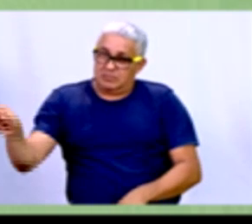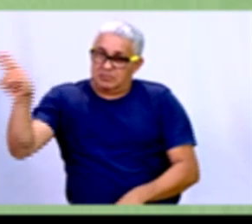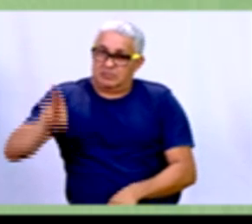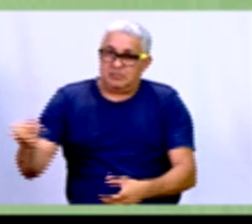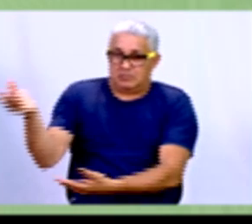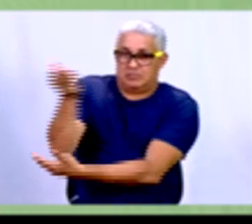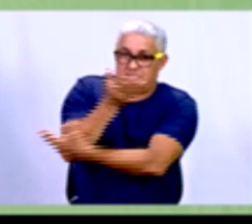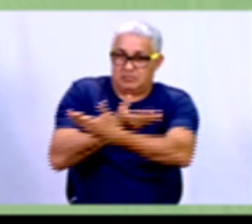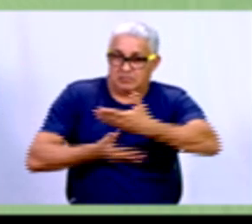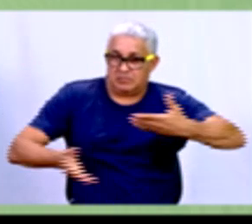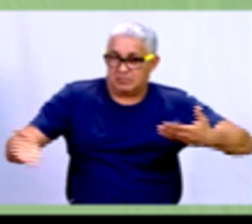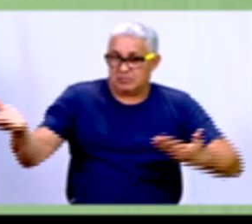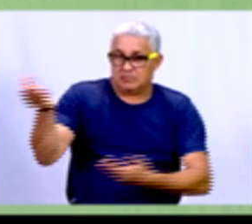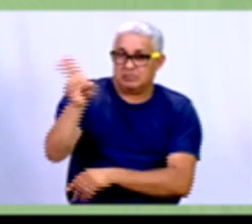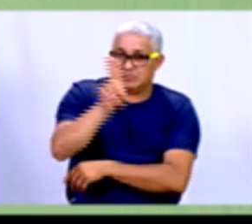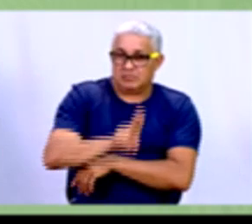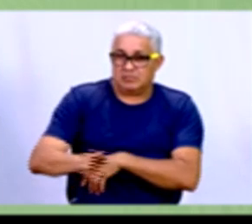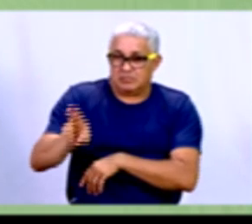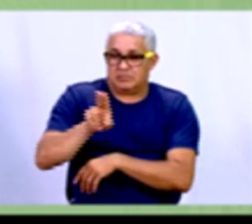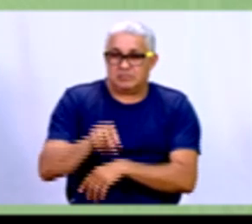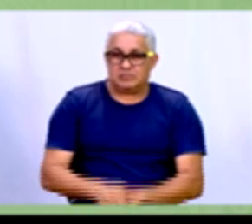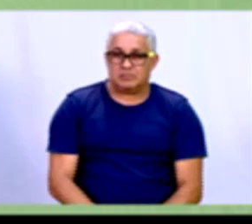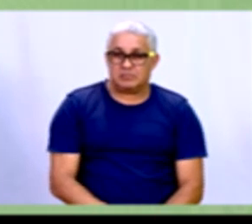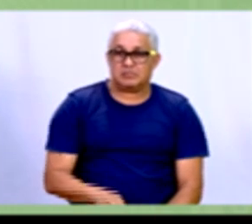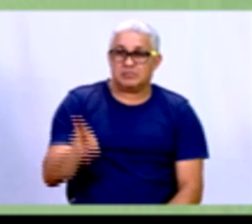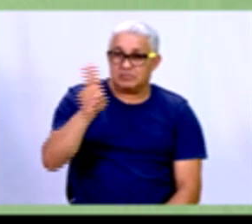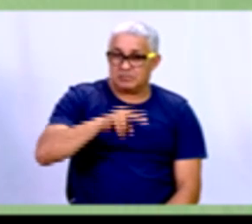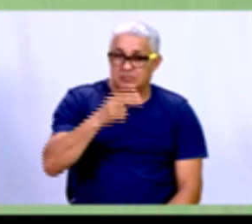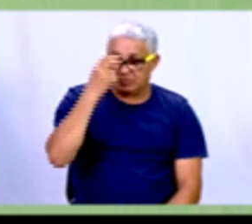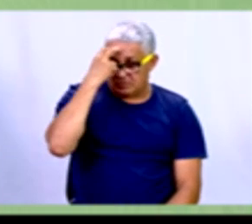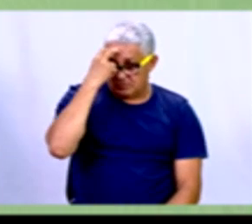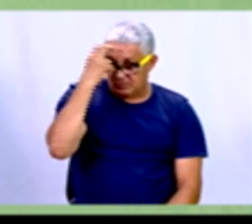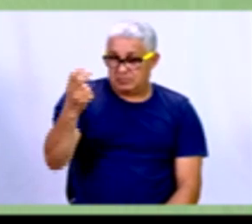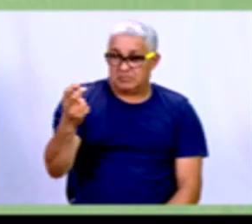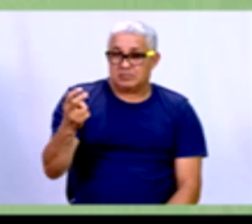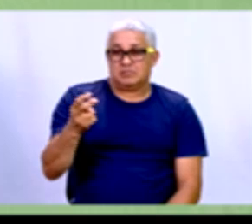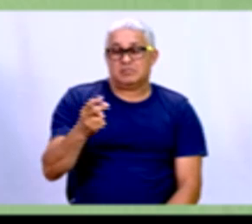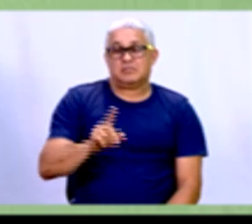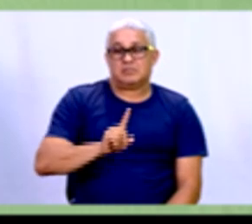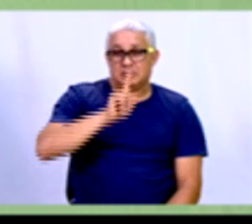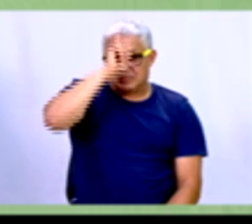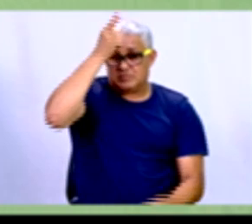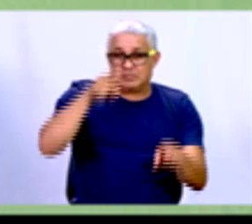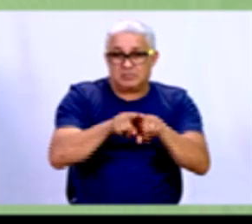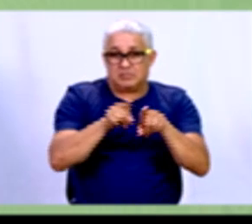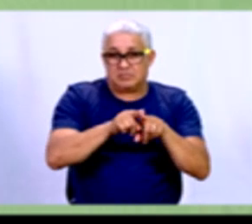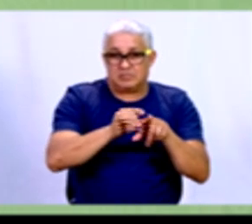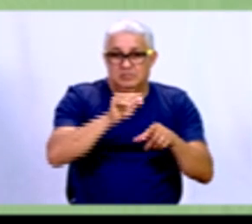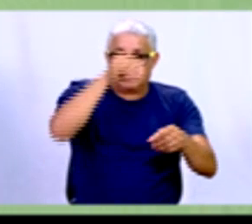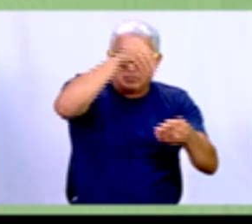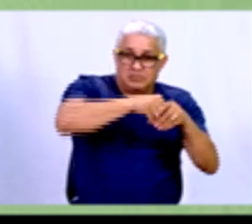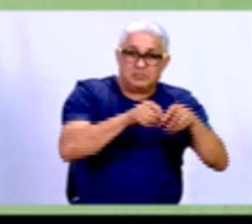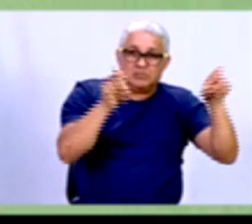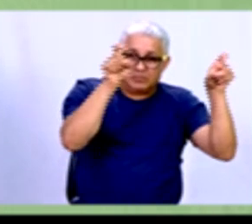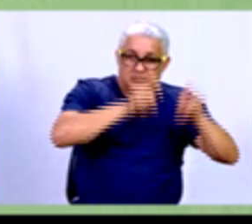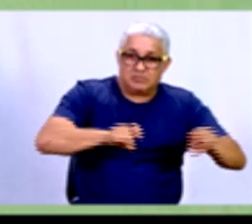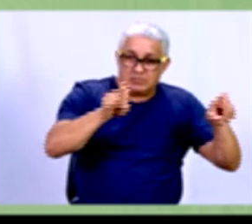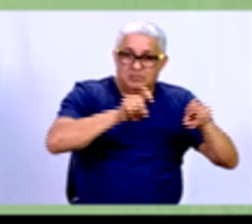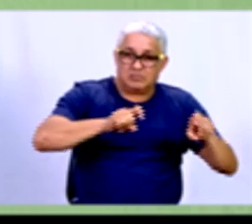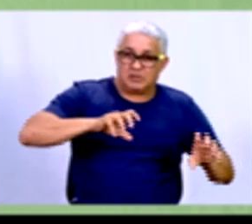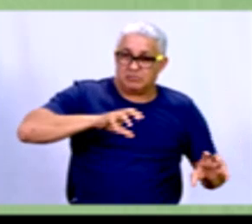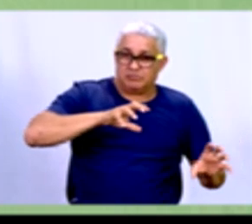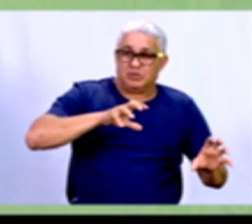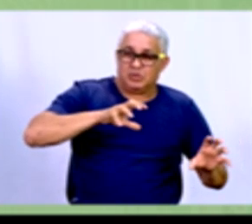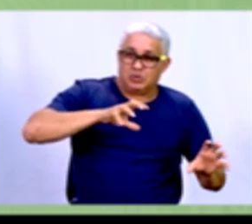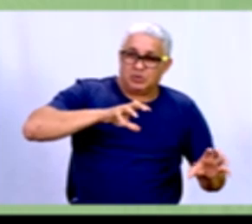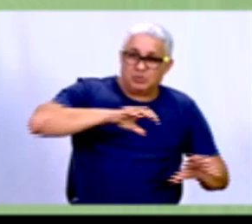uso interativo, o uso inteligente e criativo dessas interfaces e a universalização de acesso, fazendo com que